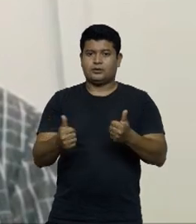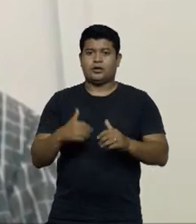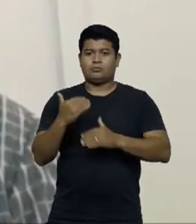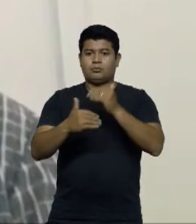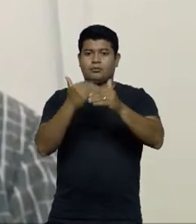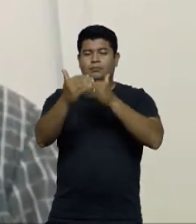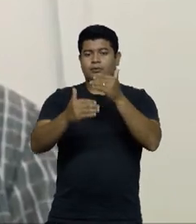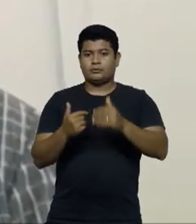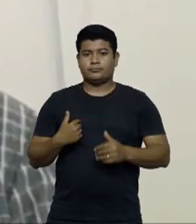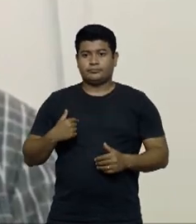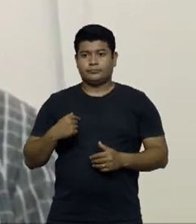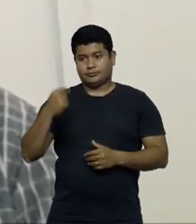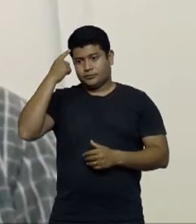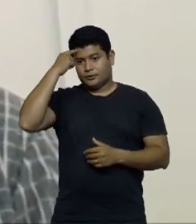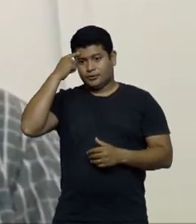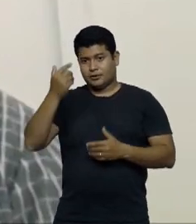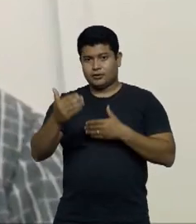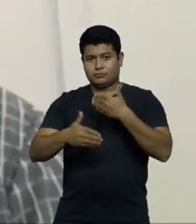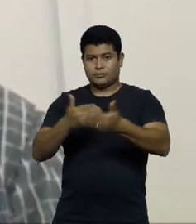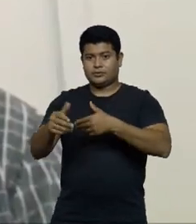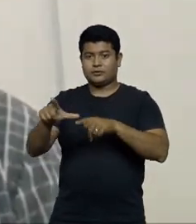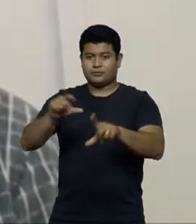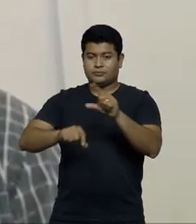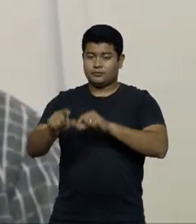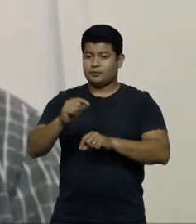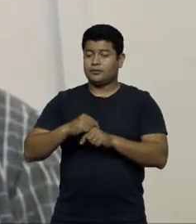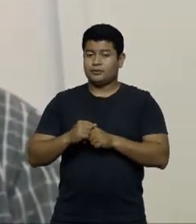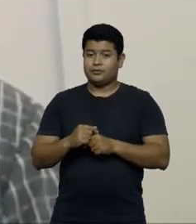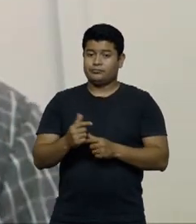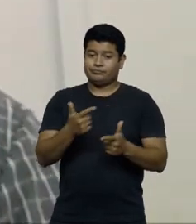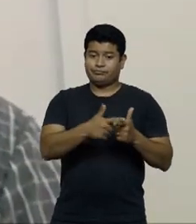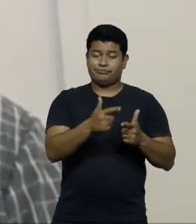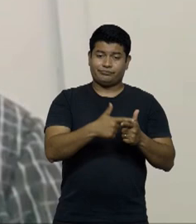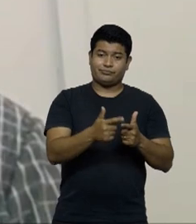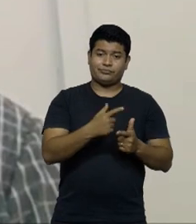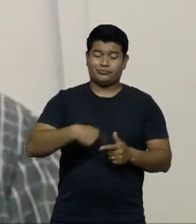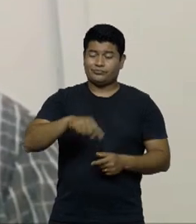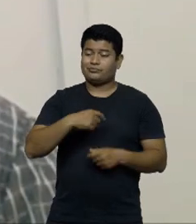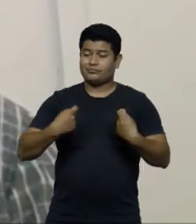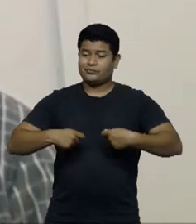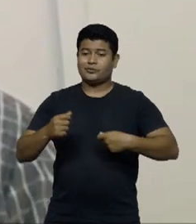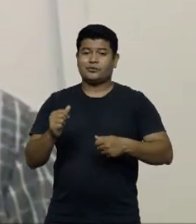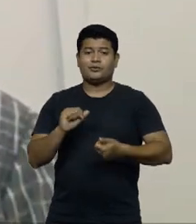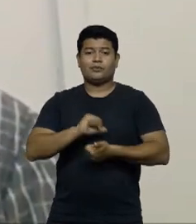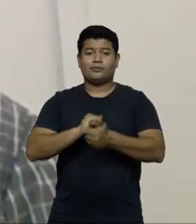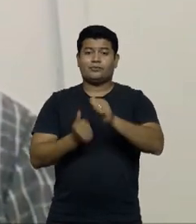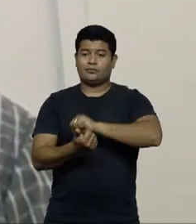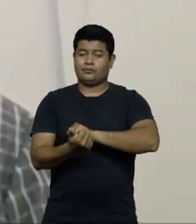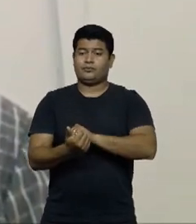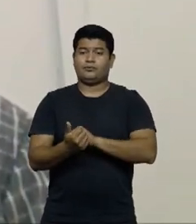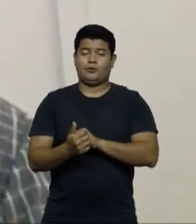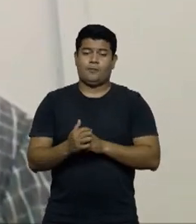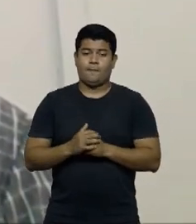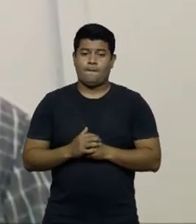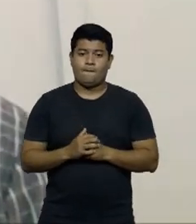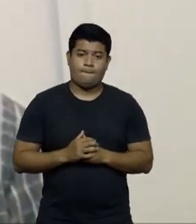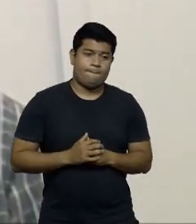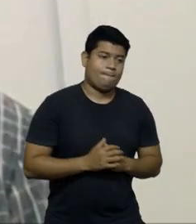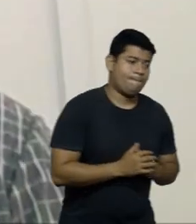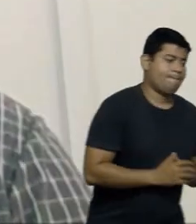processo seletivo a gente teve esses problemas que teve que ir se adaptando no decorrer tem que tomar fazer da melhor maneira